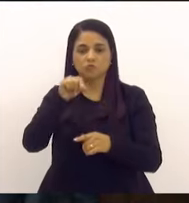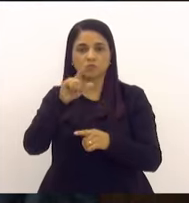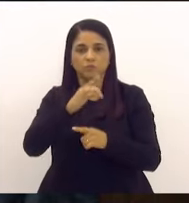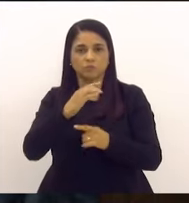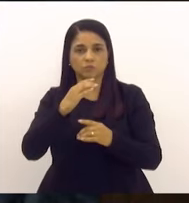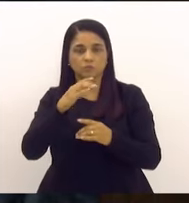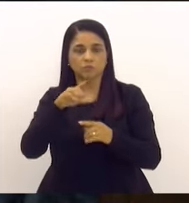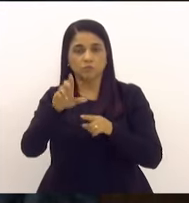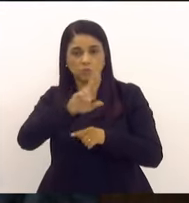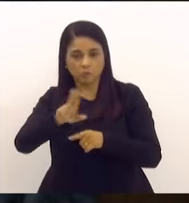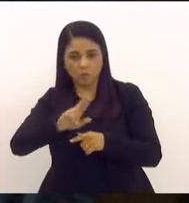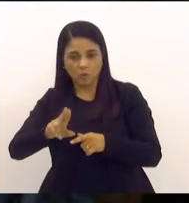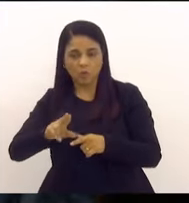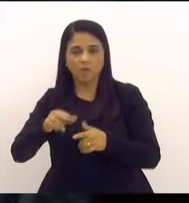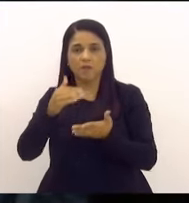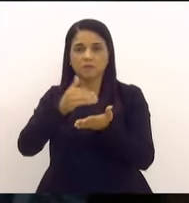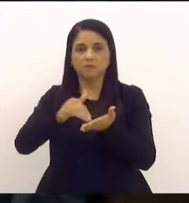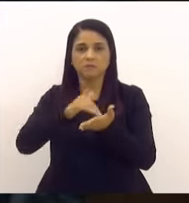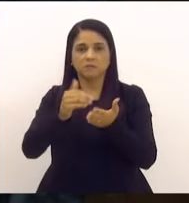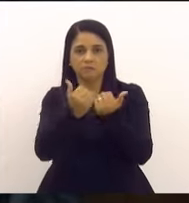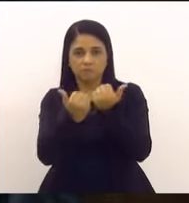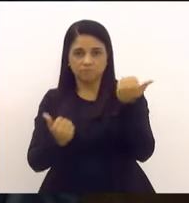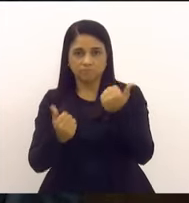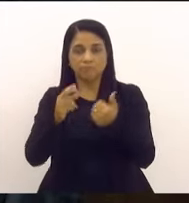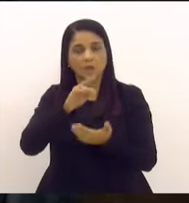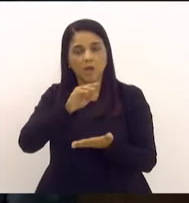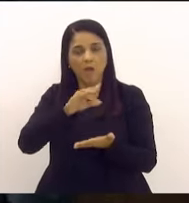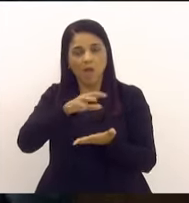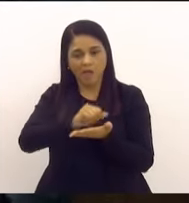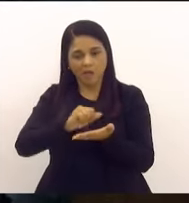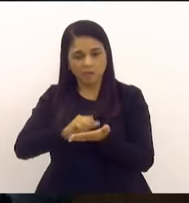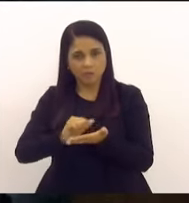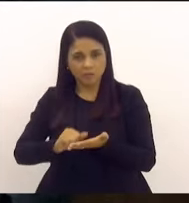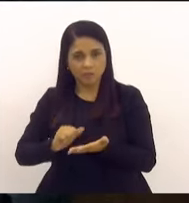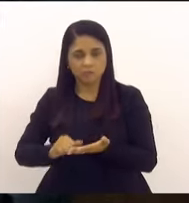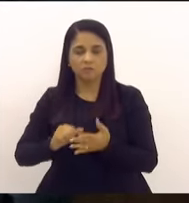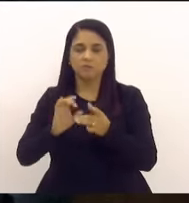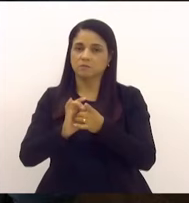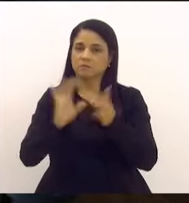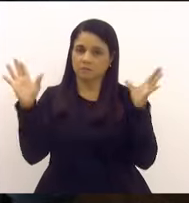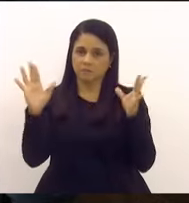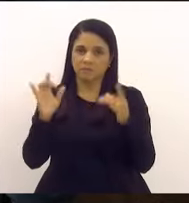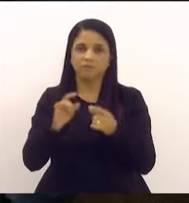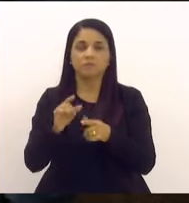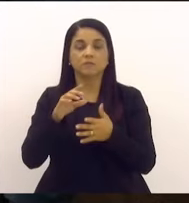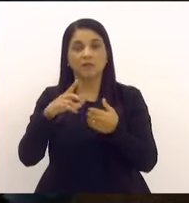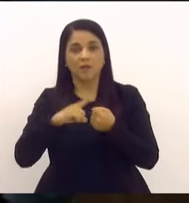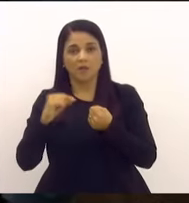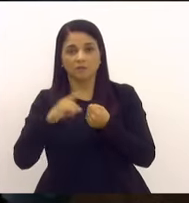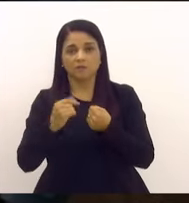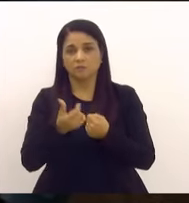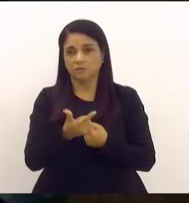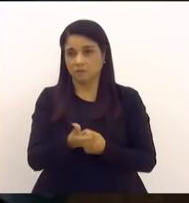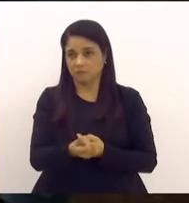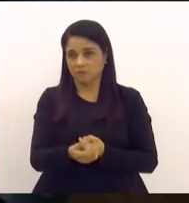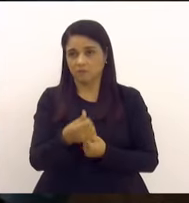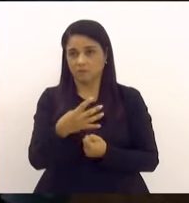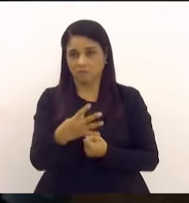subsecretaria administrativa para anotações e deliberações. Artigo